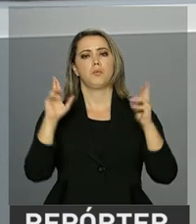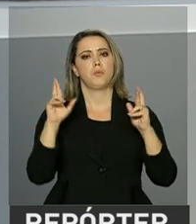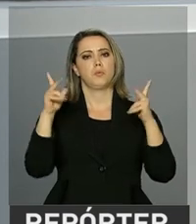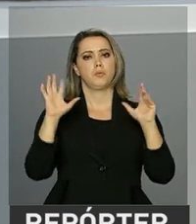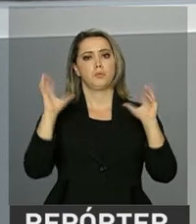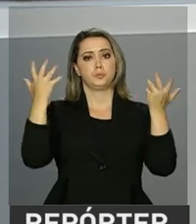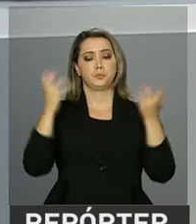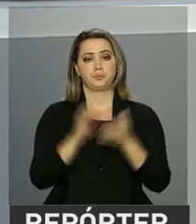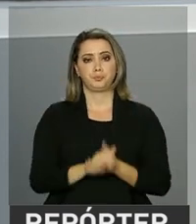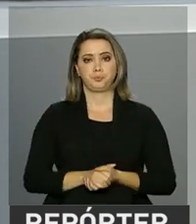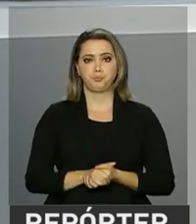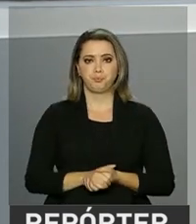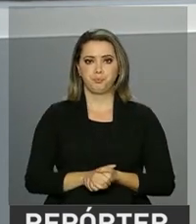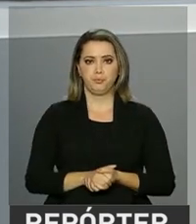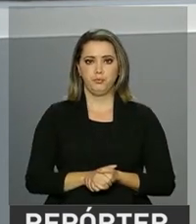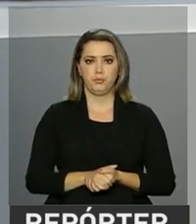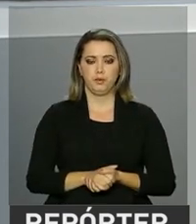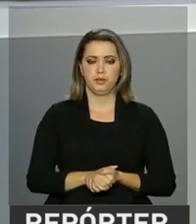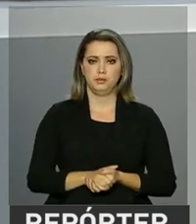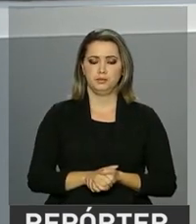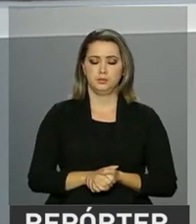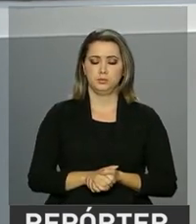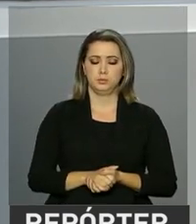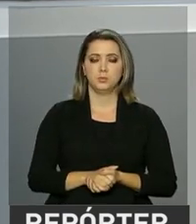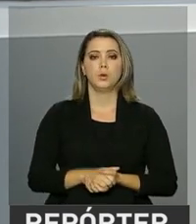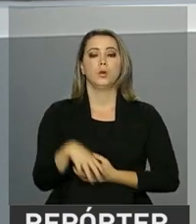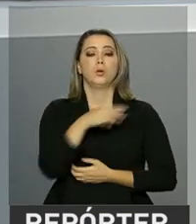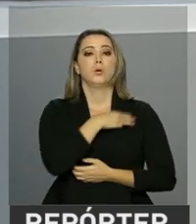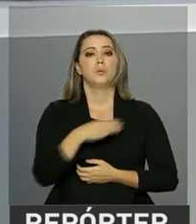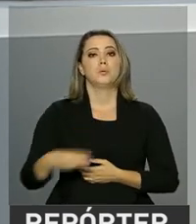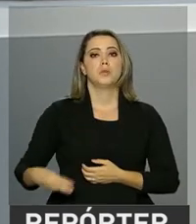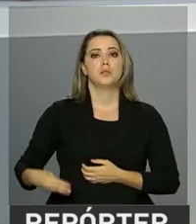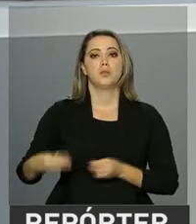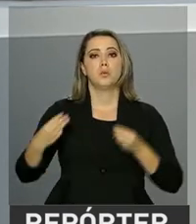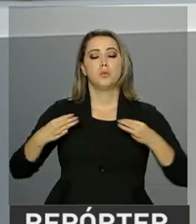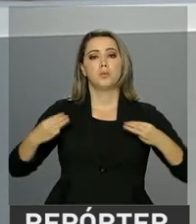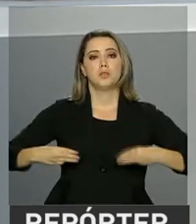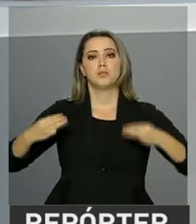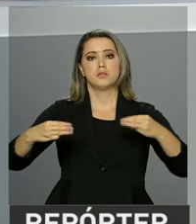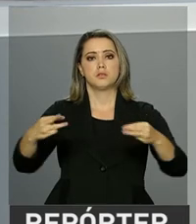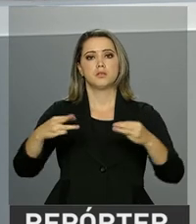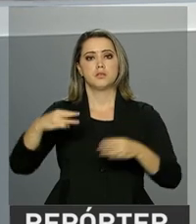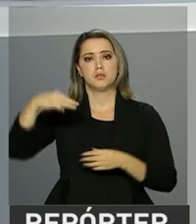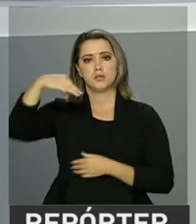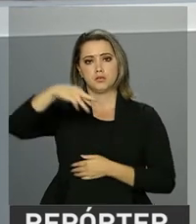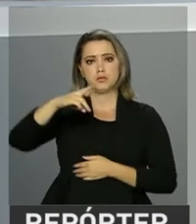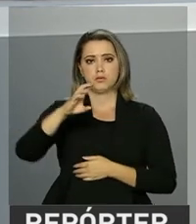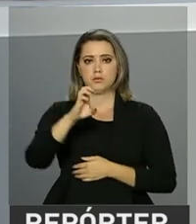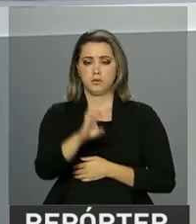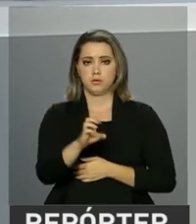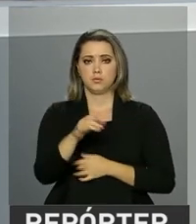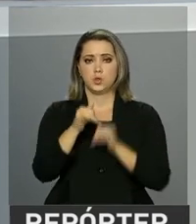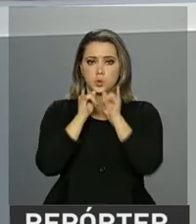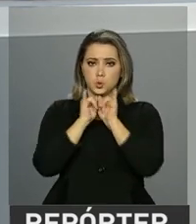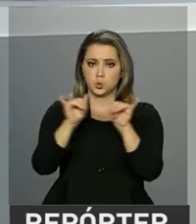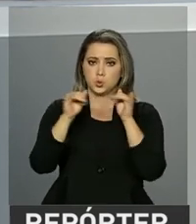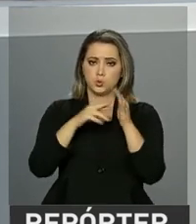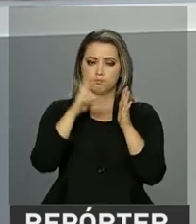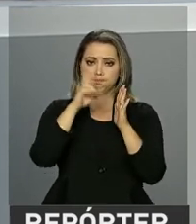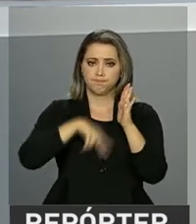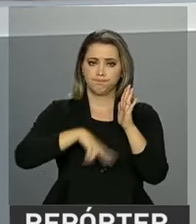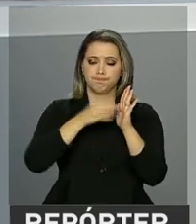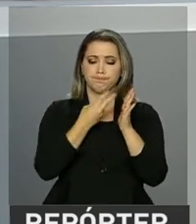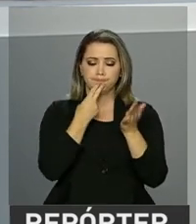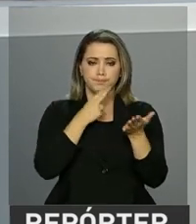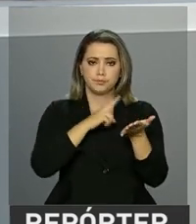o ministério das relações exteriores divulgou nota em que repudia os ataques terroristas ocorridos na noite de